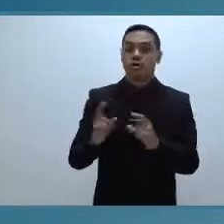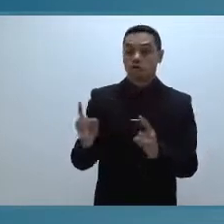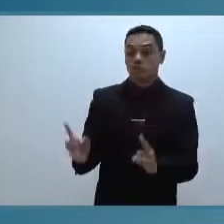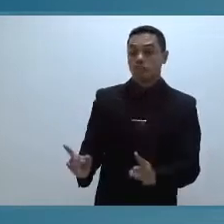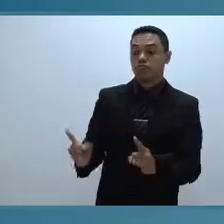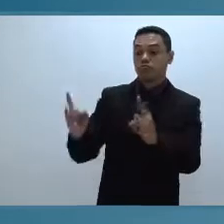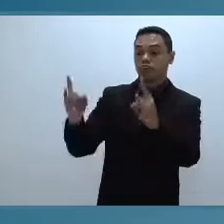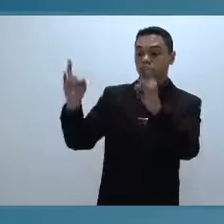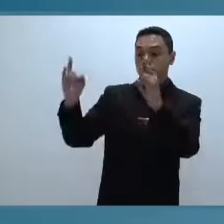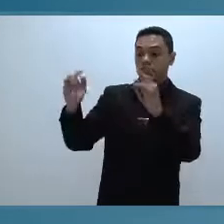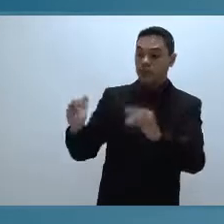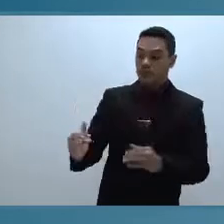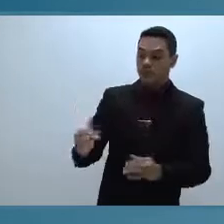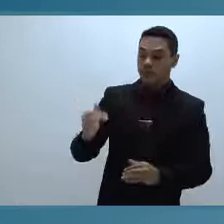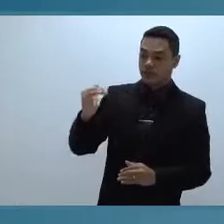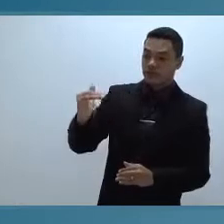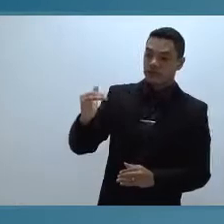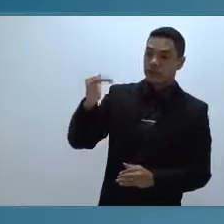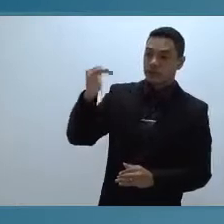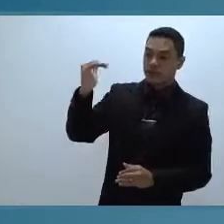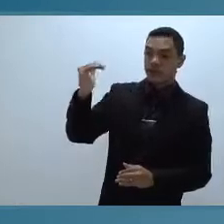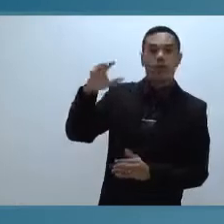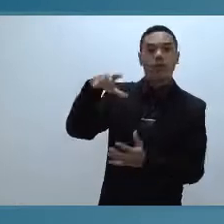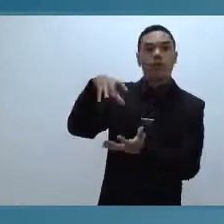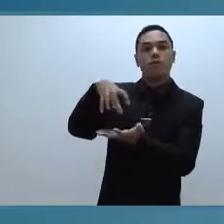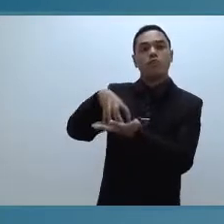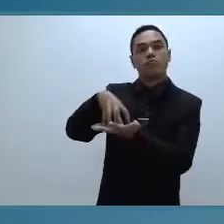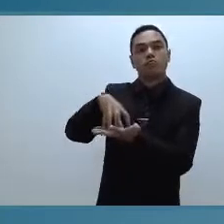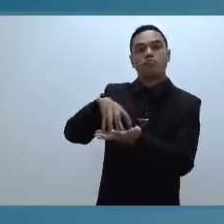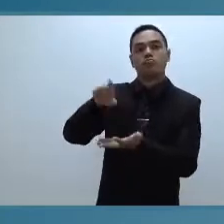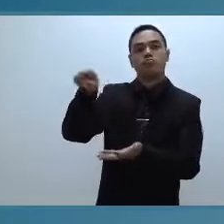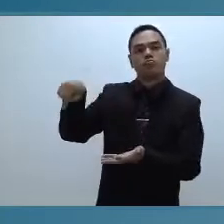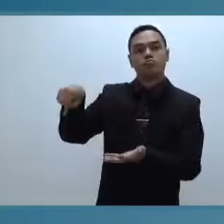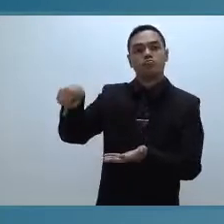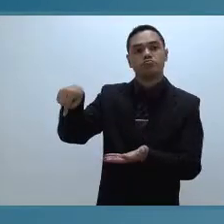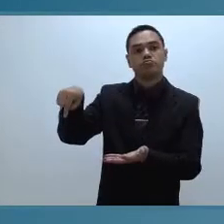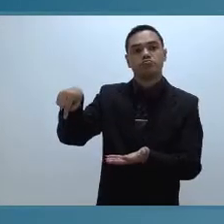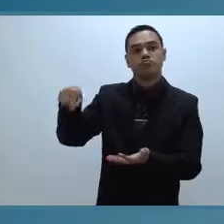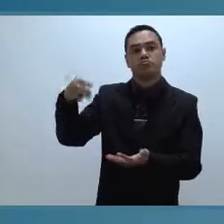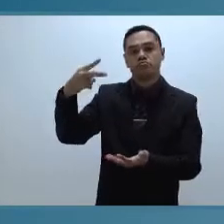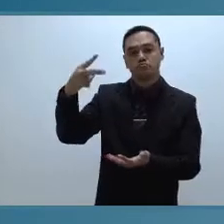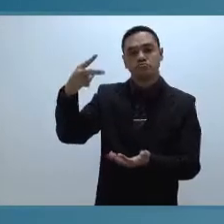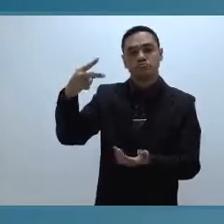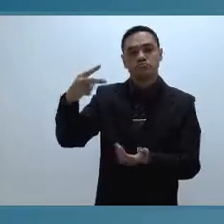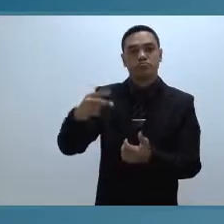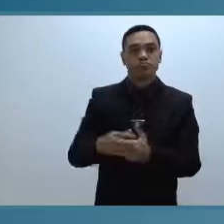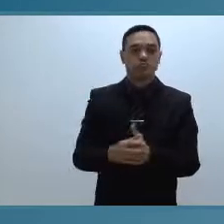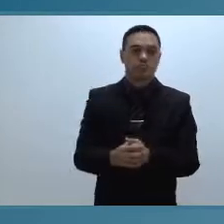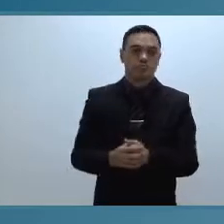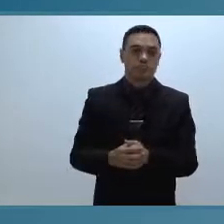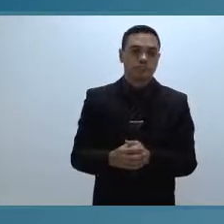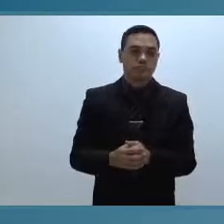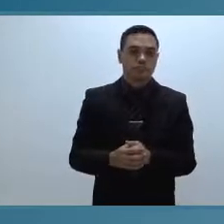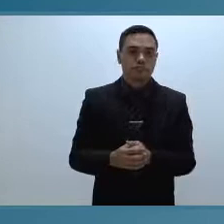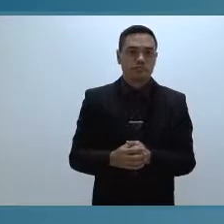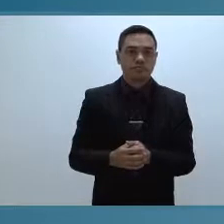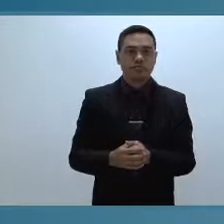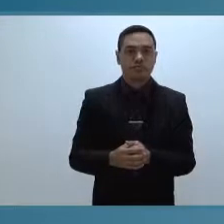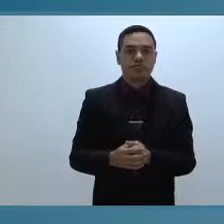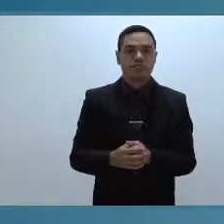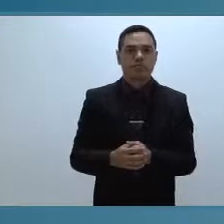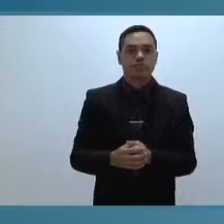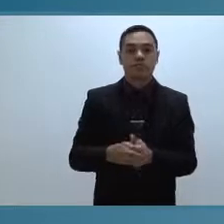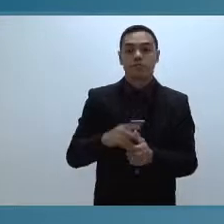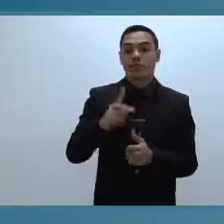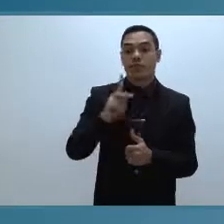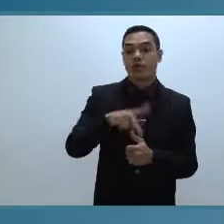das câmaras cívicas reunidas. Facilitador, Vitor Marcelo, professor de educação física